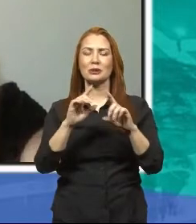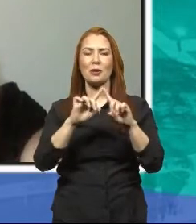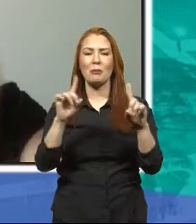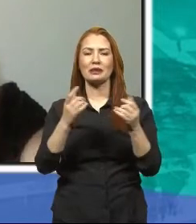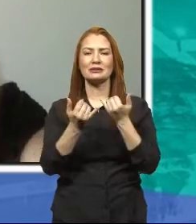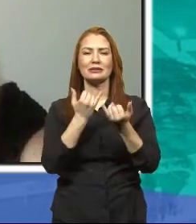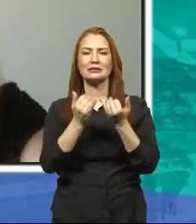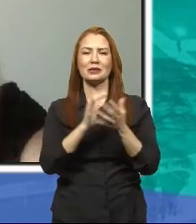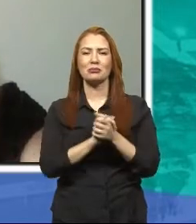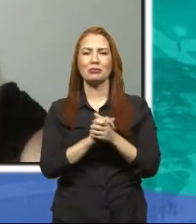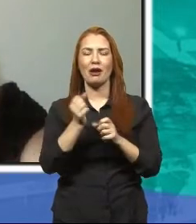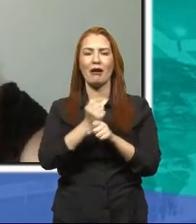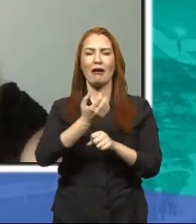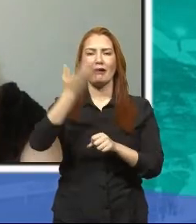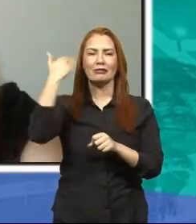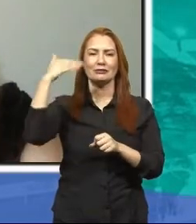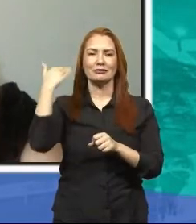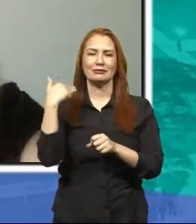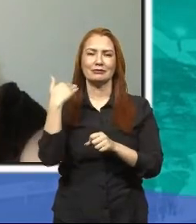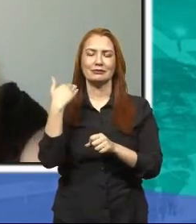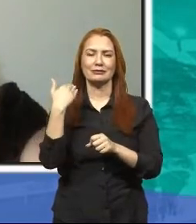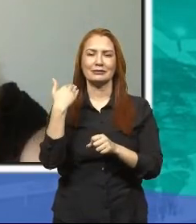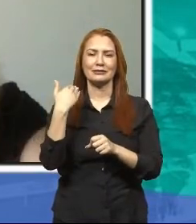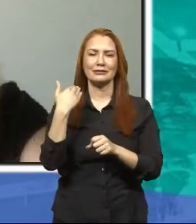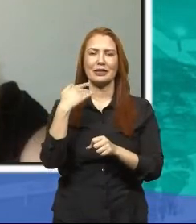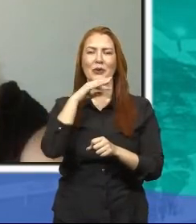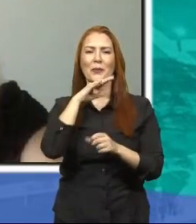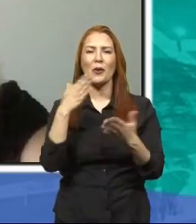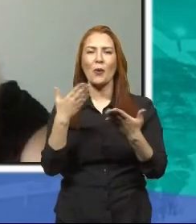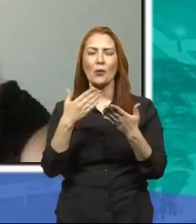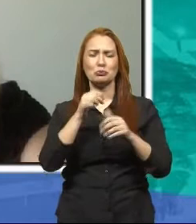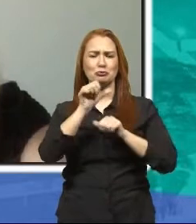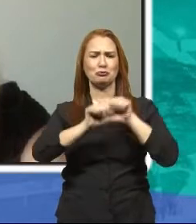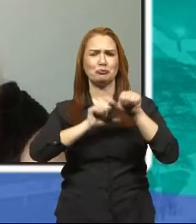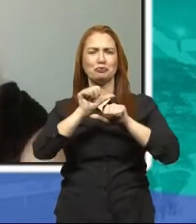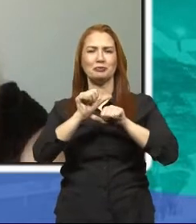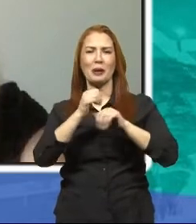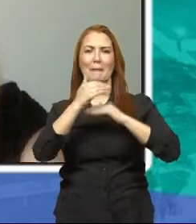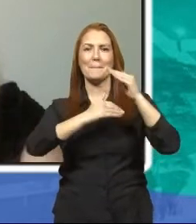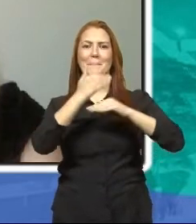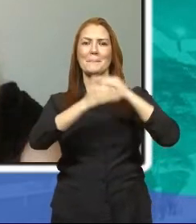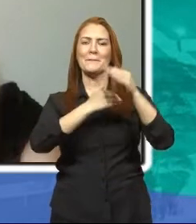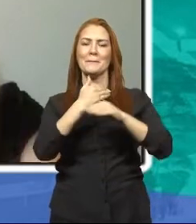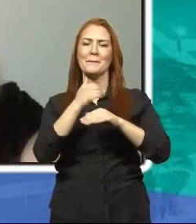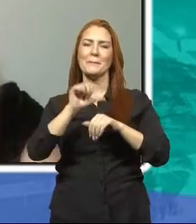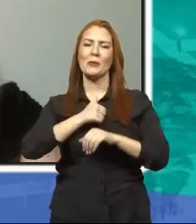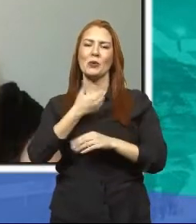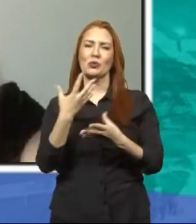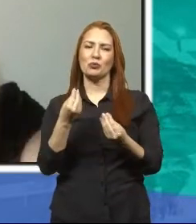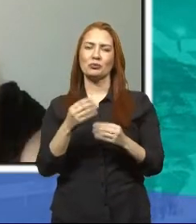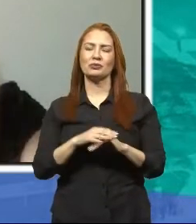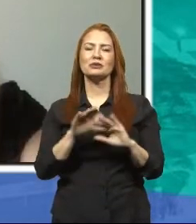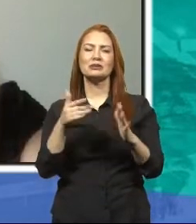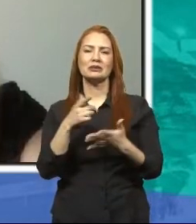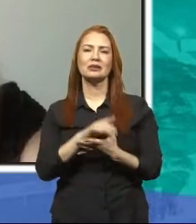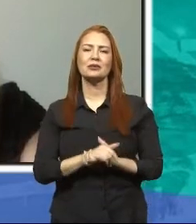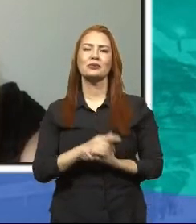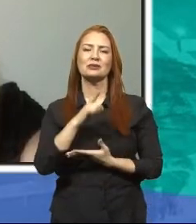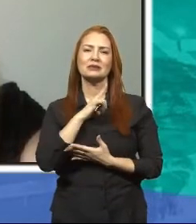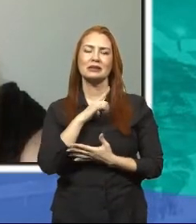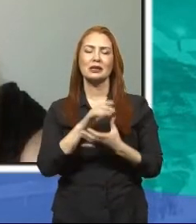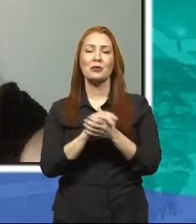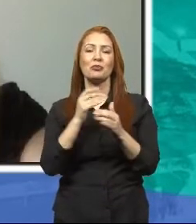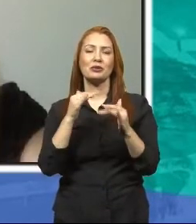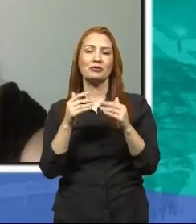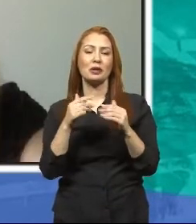atrás, quando isso começou, melhorou tremendamente. Então, de fato, as perspectivas são muito otimistas nessa área. Nós teremos mobilidade, o